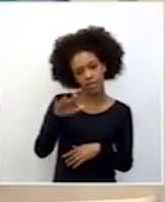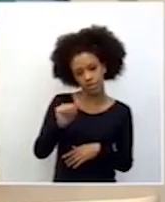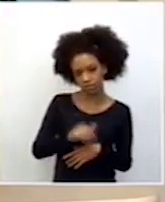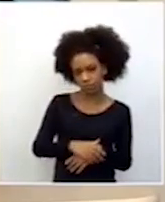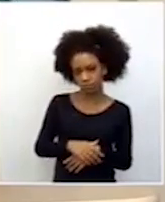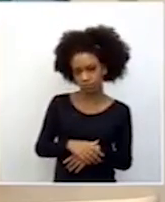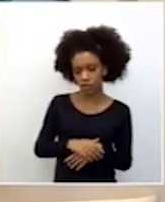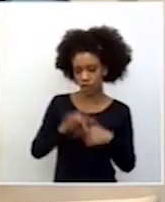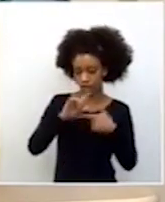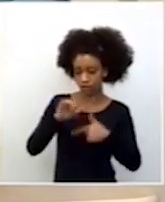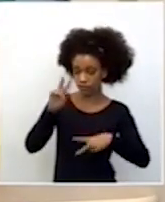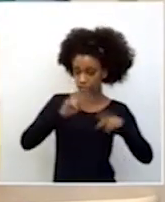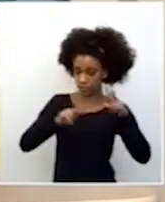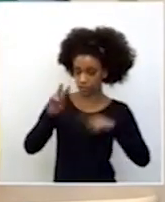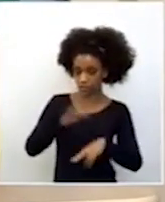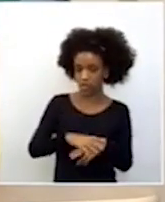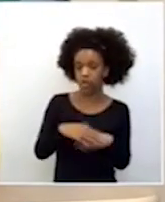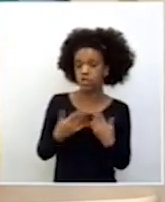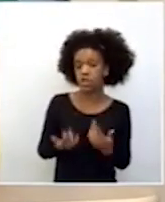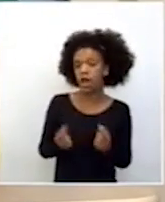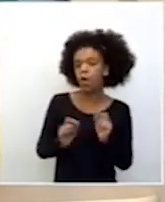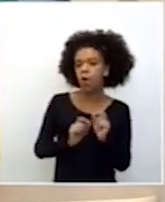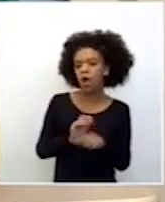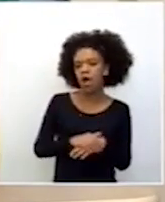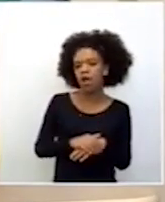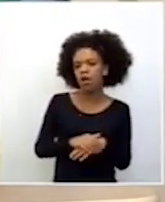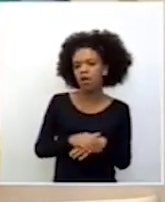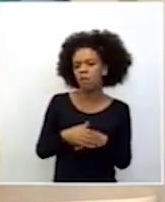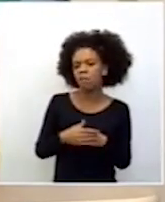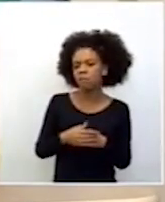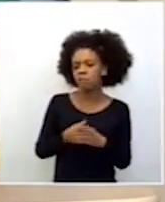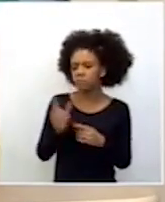figura em que consiste em colocar em